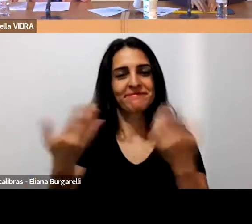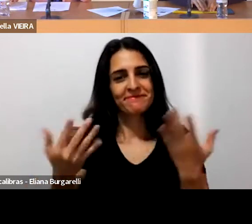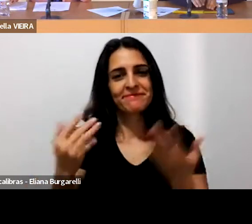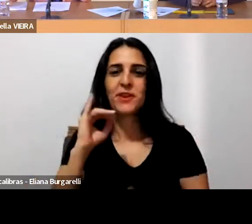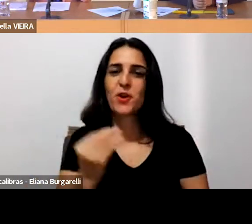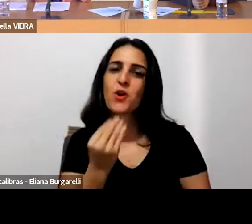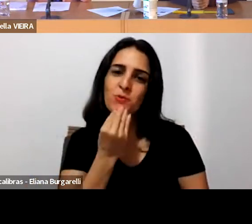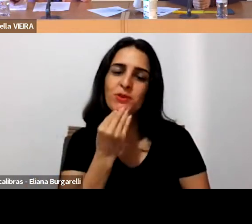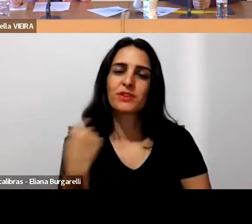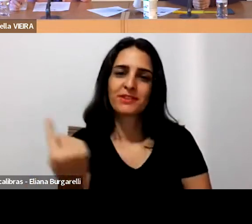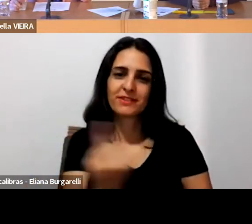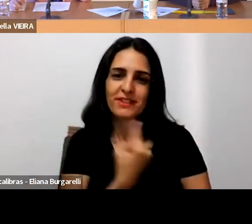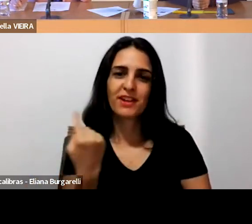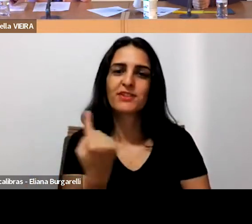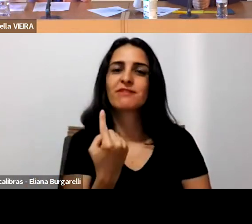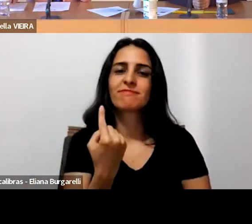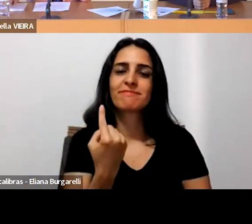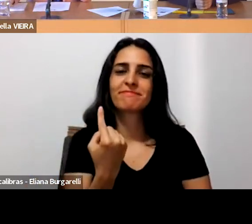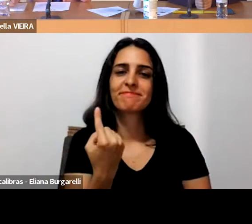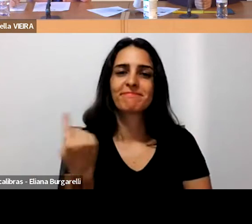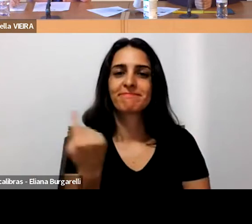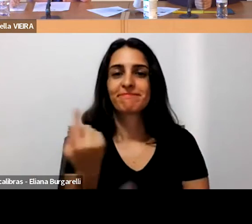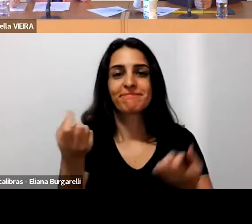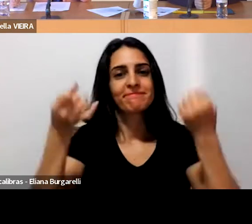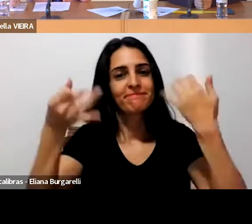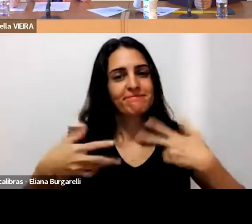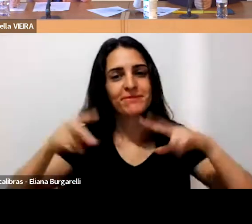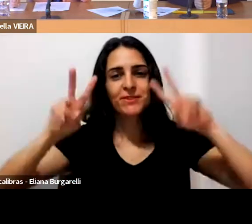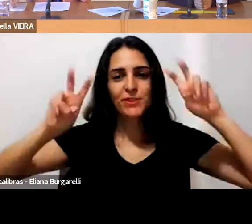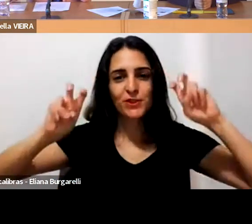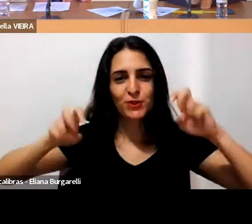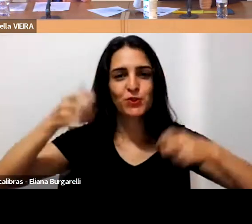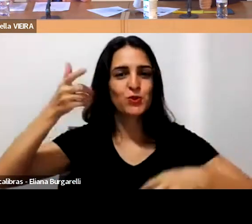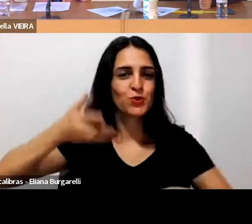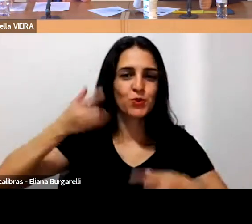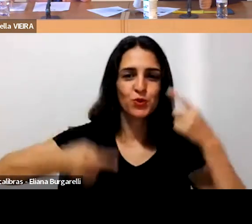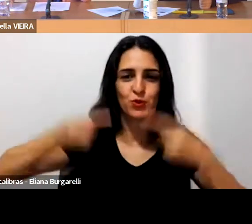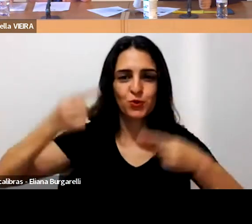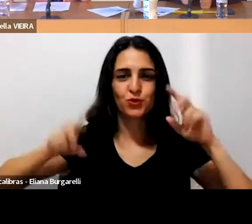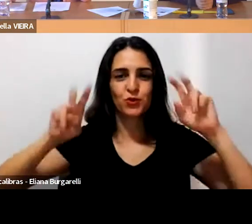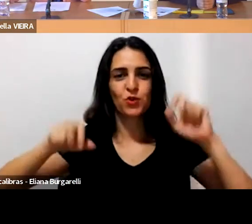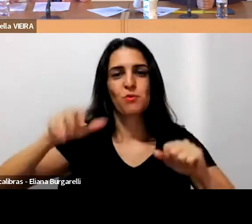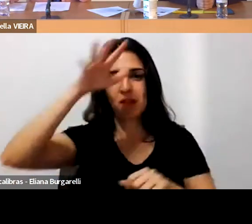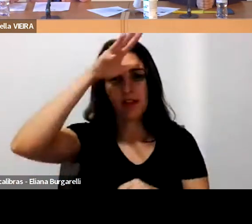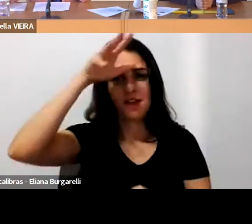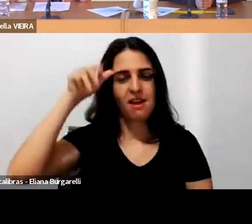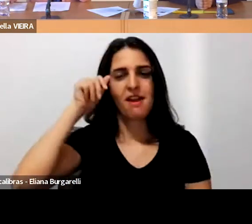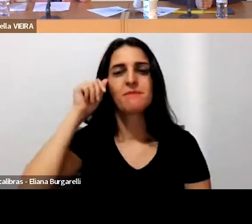oportunidade para falar da Amazônia hoje. Alors que les élections approchent au